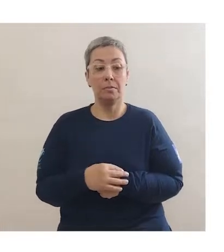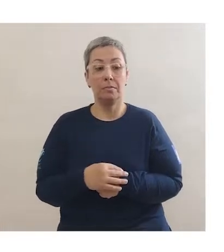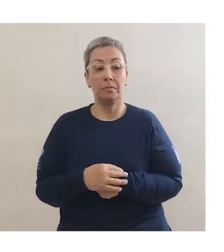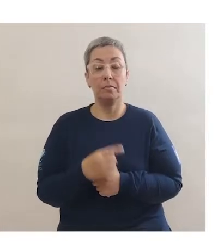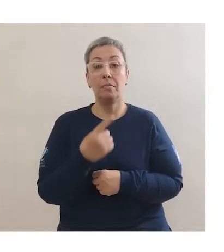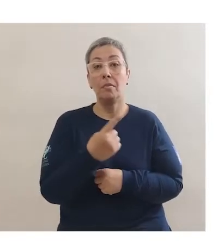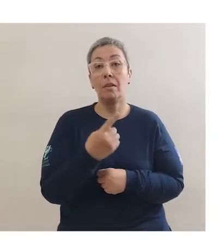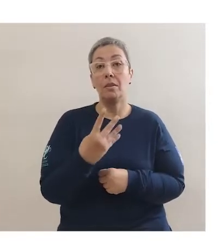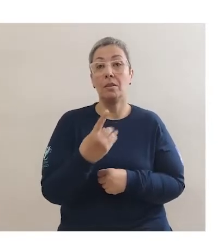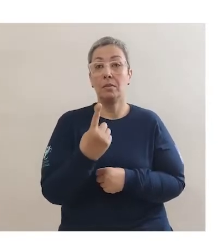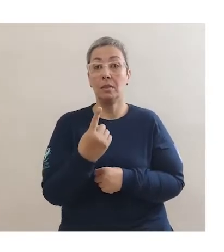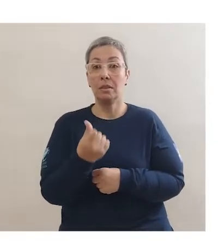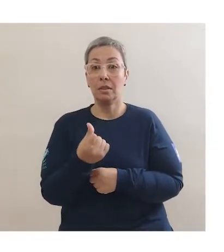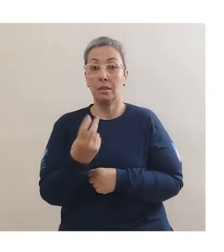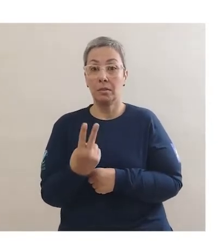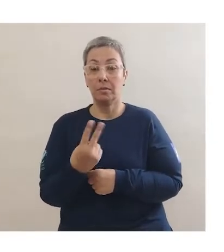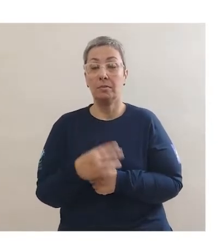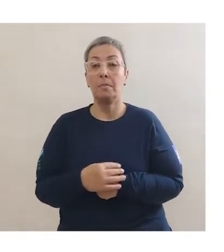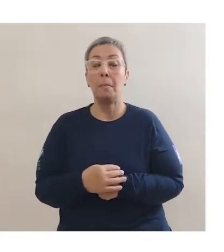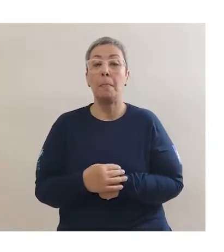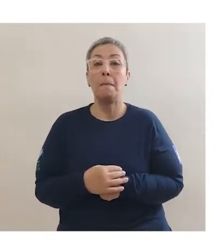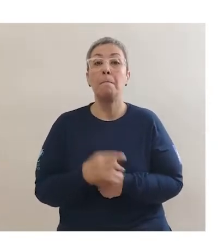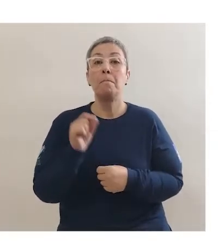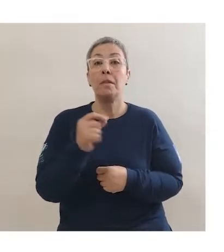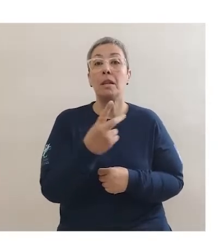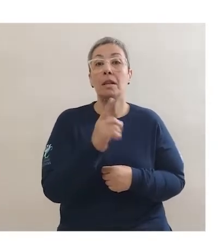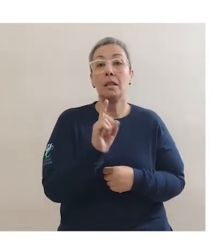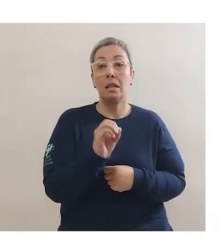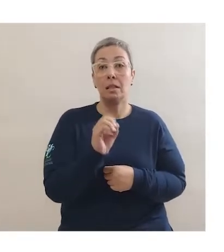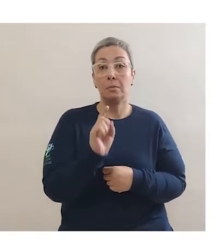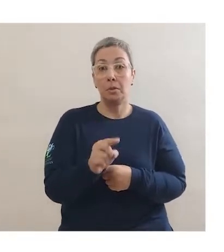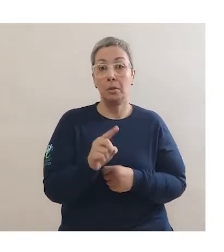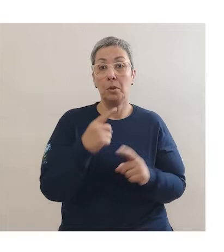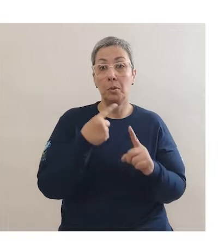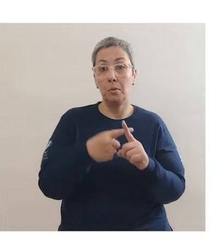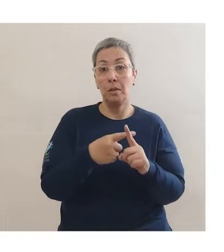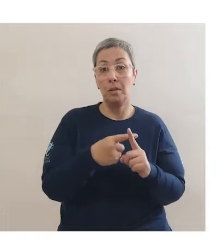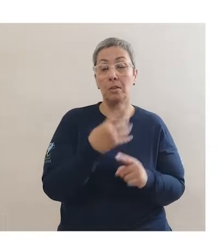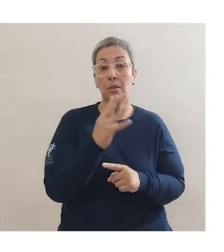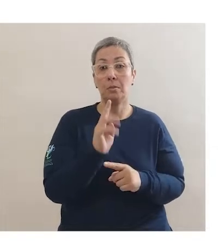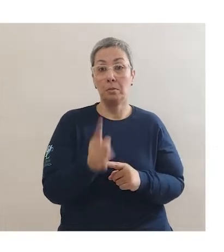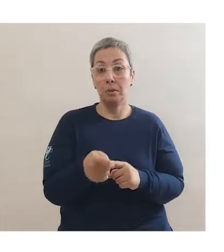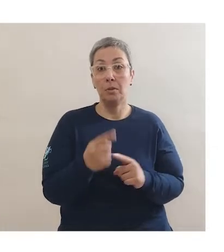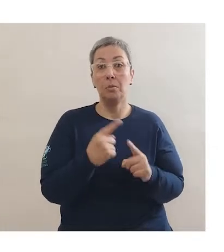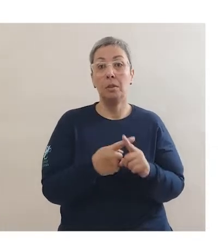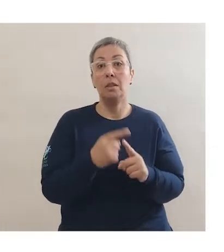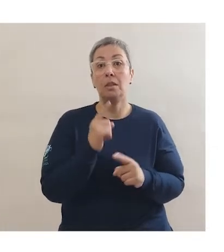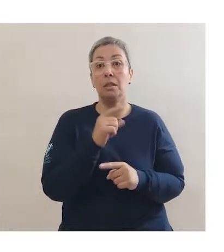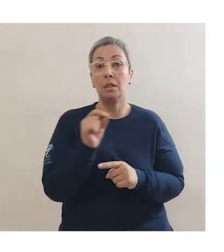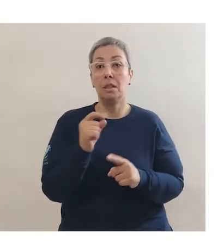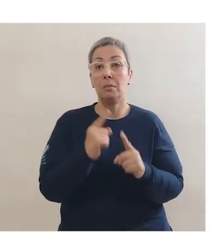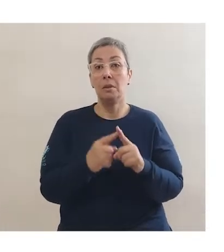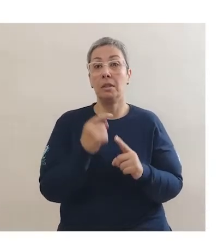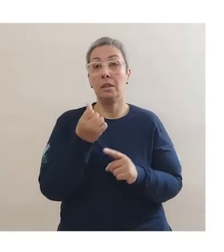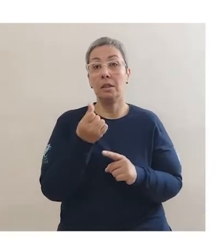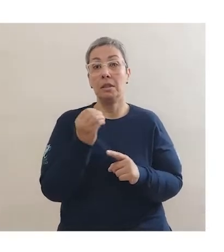A diferença entre o primeiro e segundo lugar, ou seja, né,